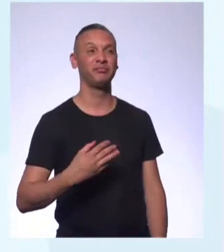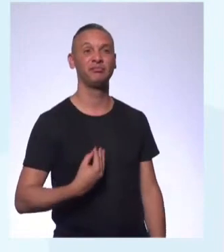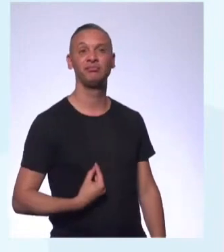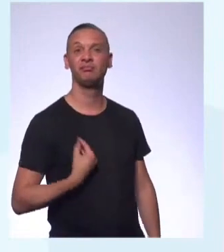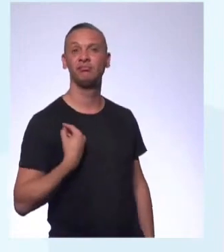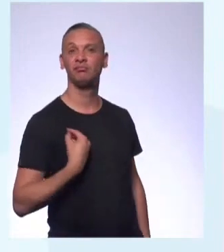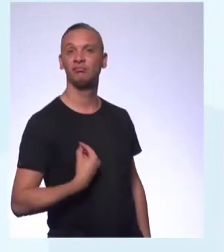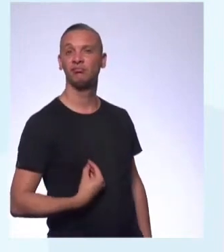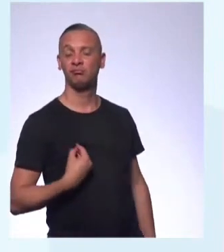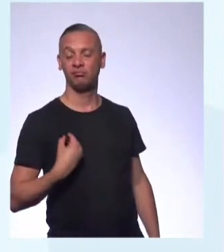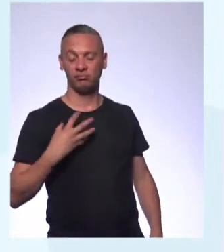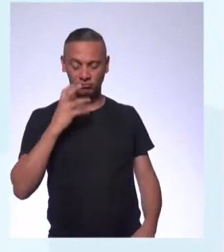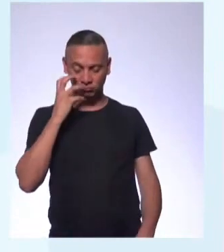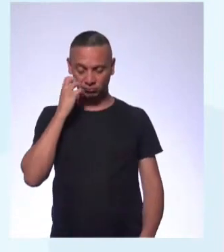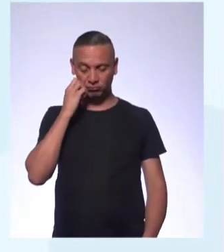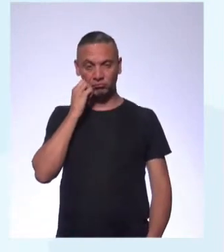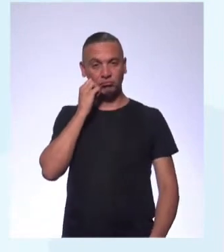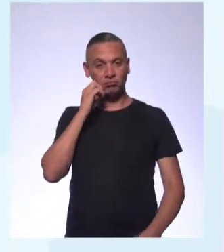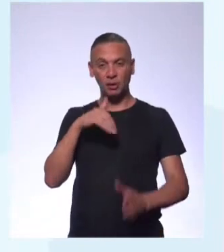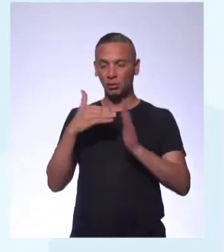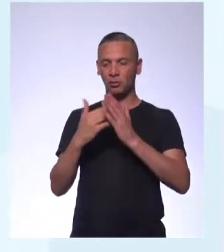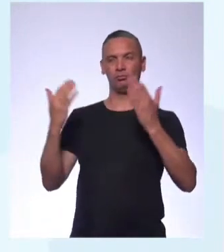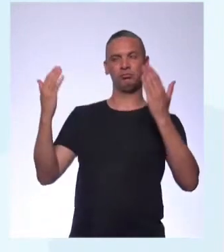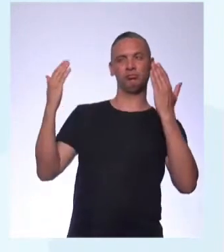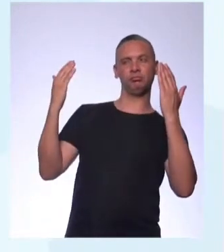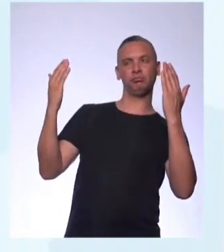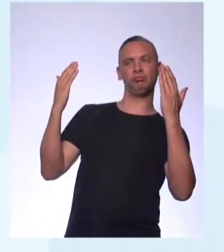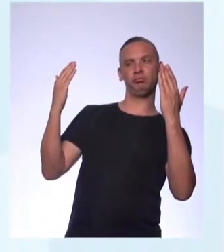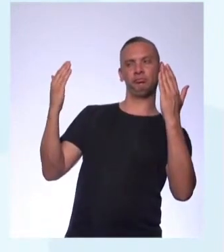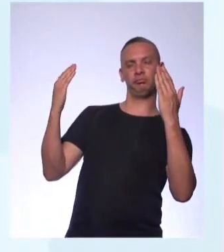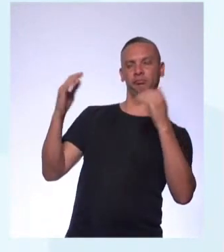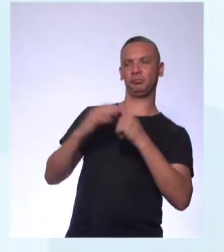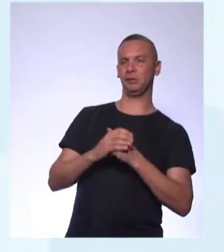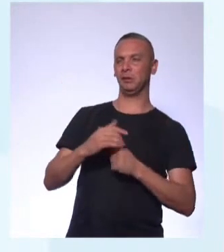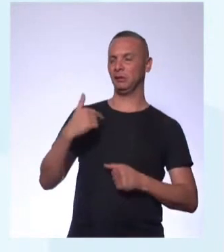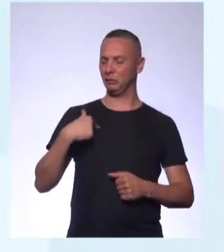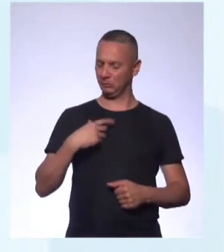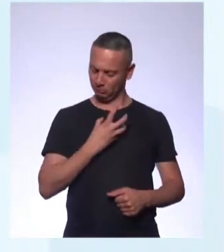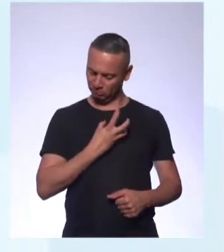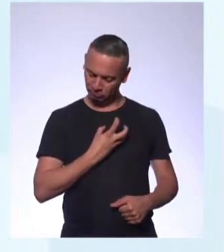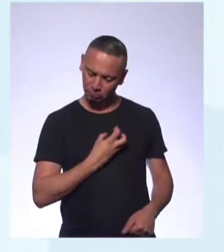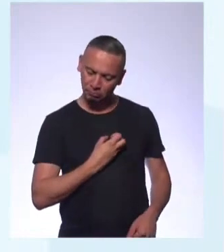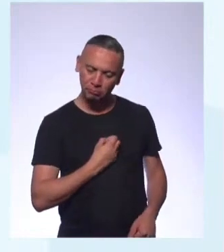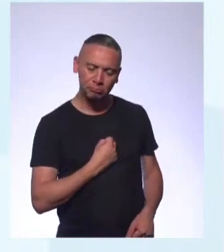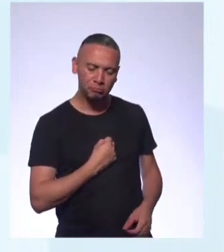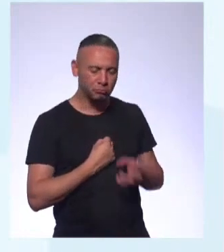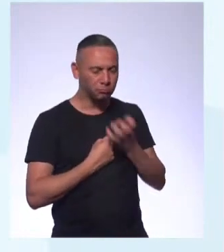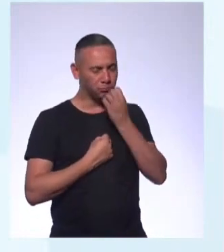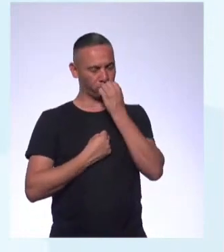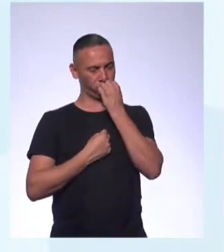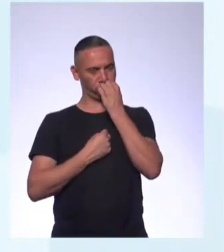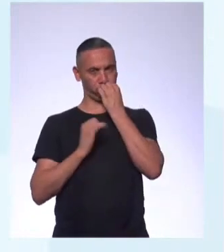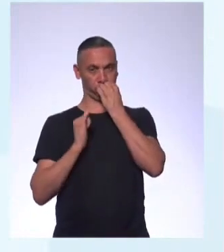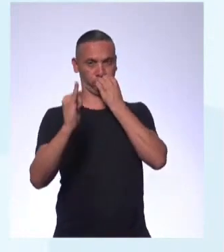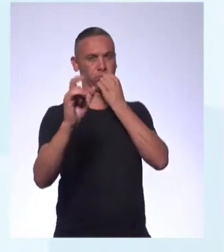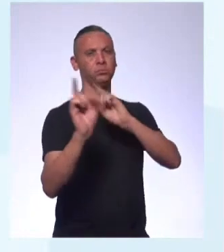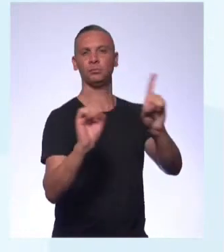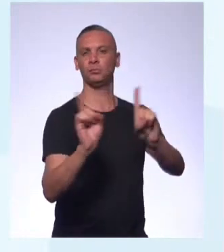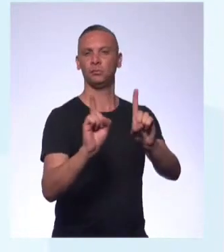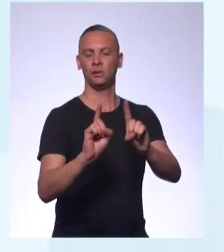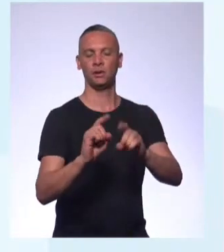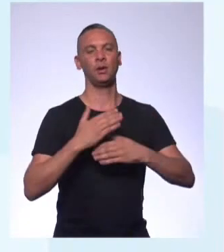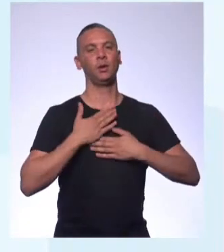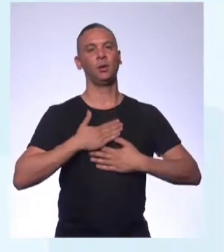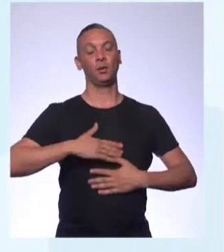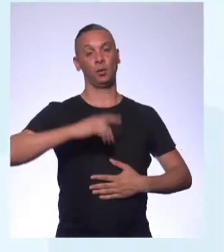o retraimento por desconfiar de todos, a capacidade de ruminar mágoas sem comunicá-las a ninguém, o que é um alívio sempre,